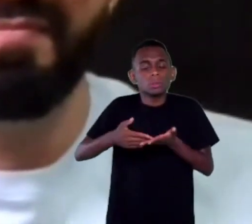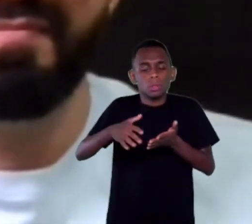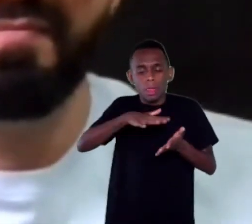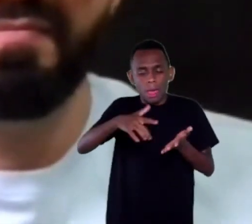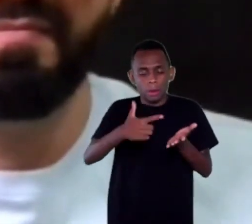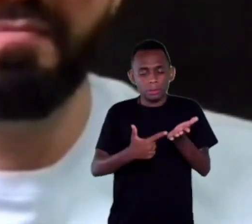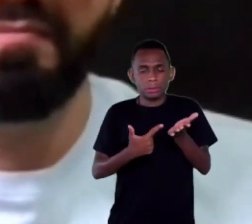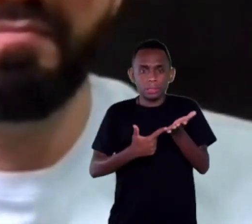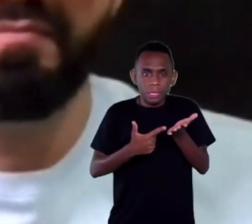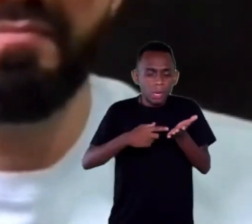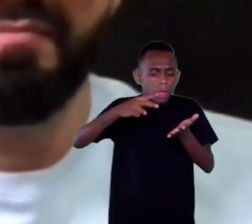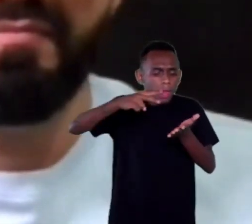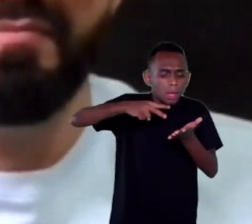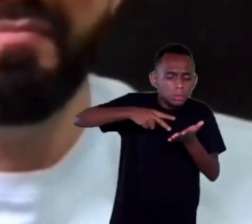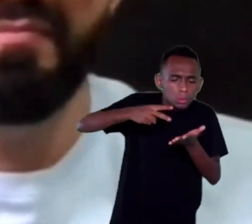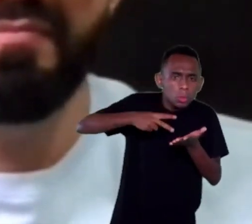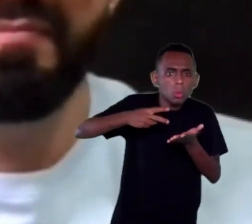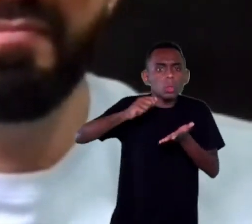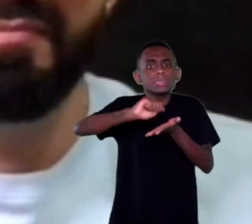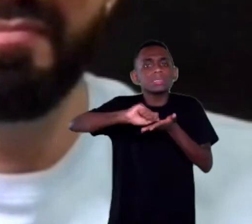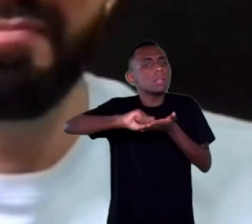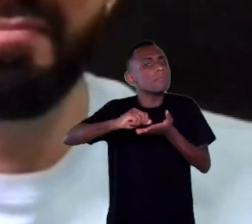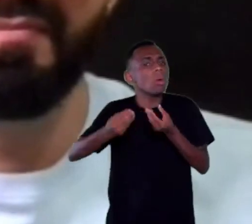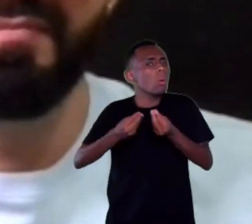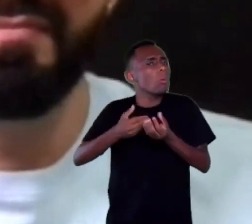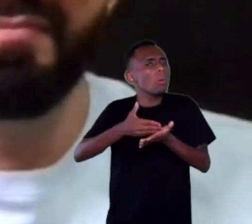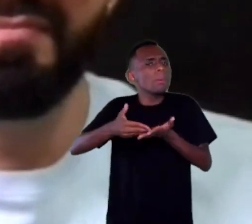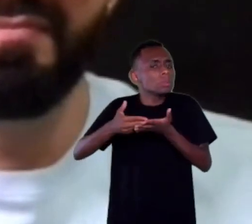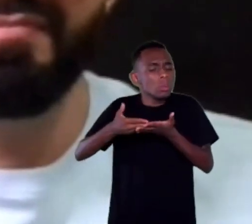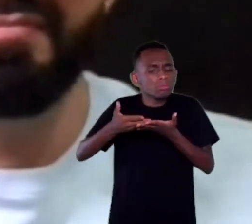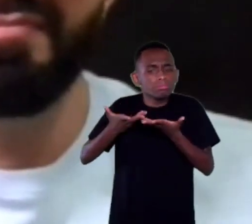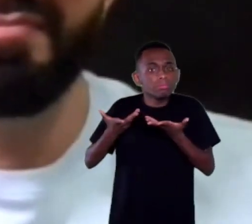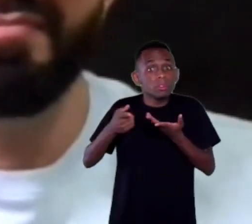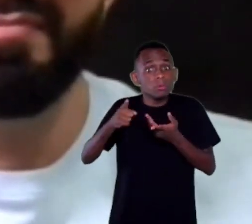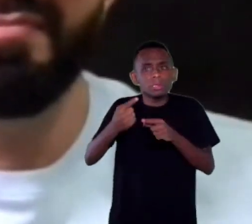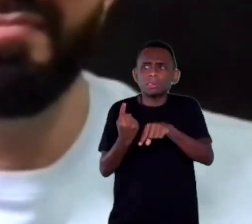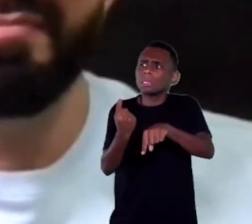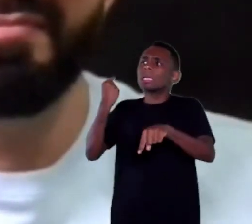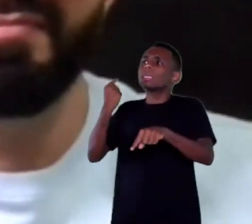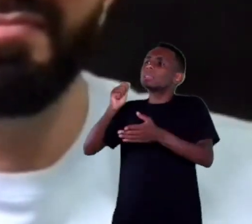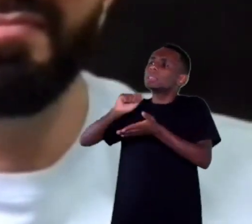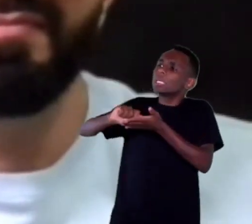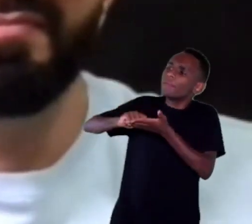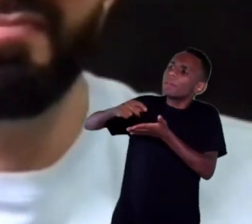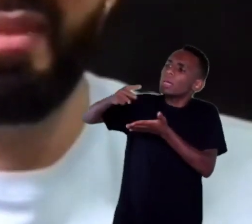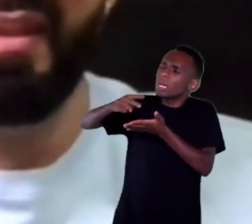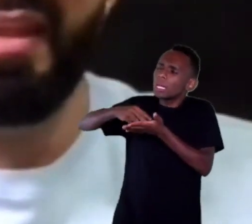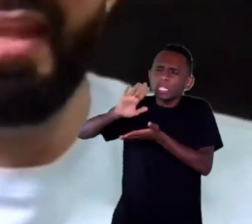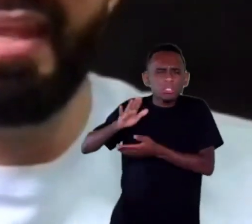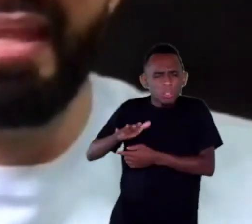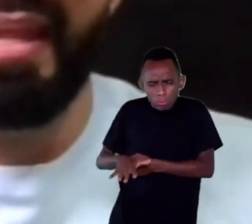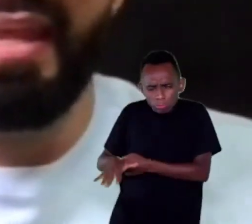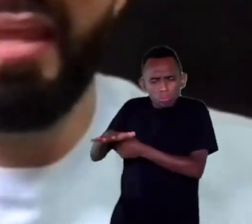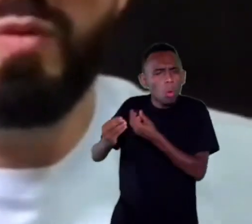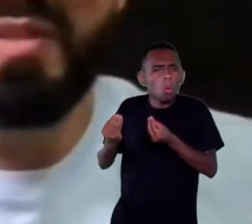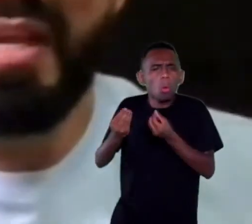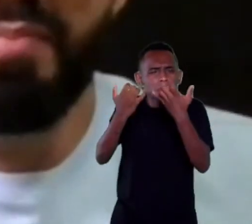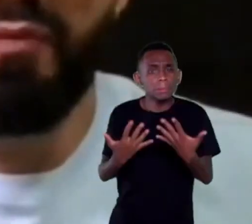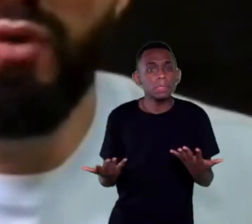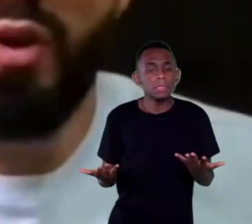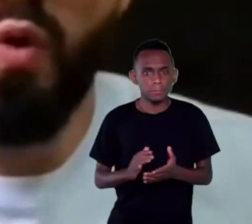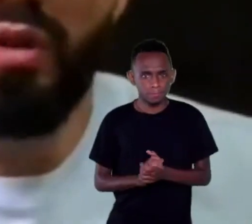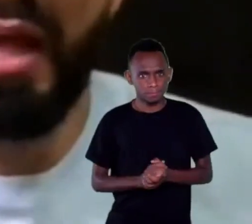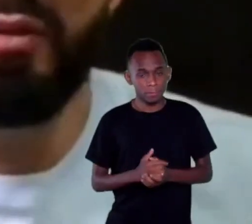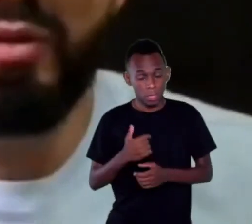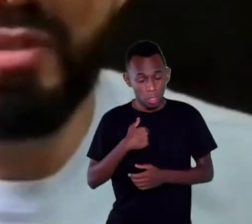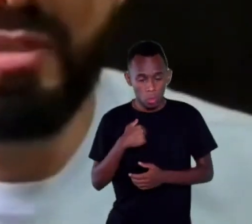literatura, pela leitura, por escrever. Você lia e escrevia desde de jovenzinho? Eu